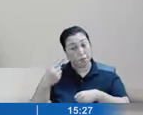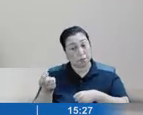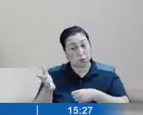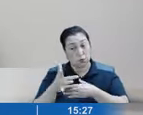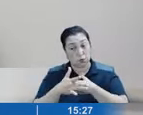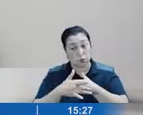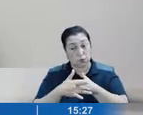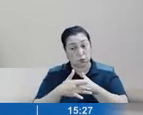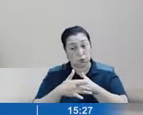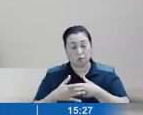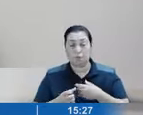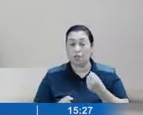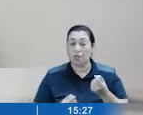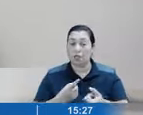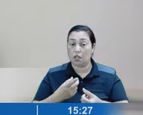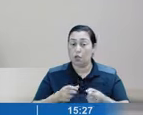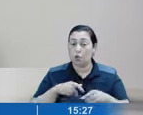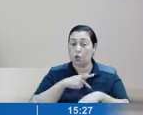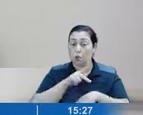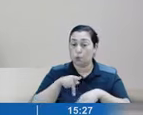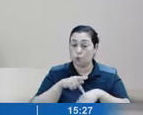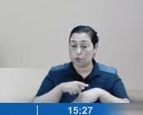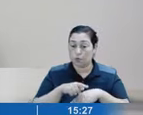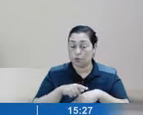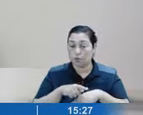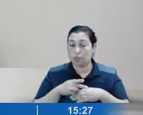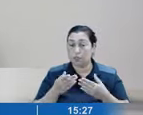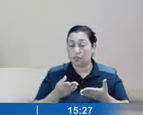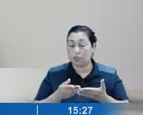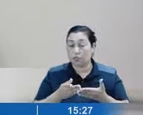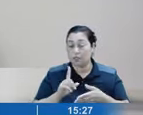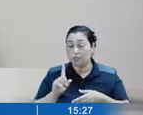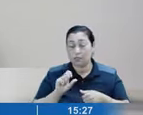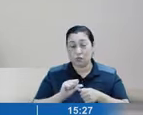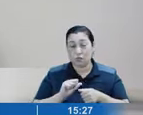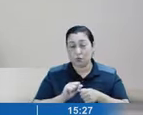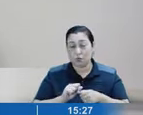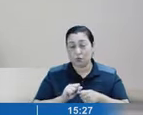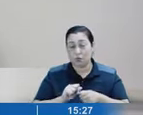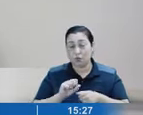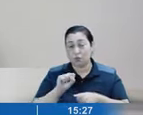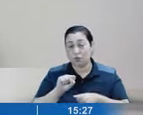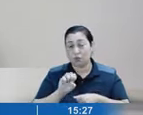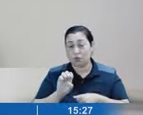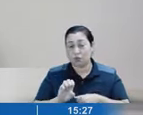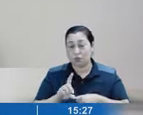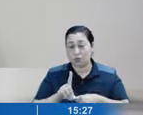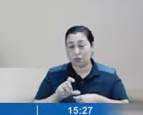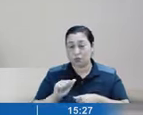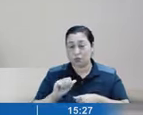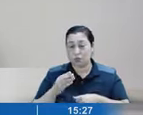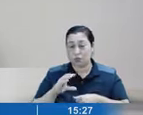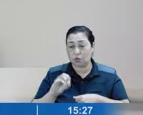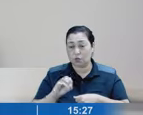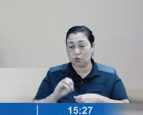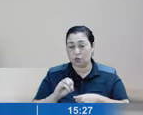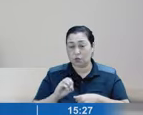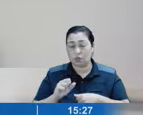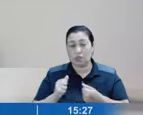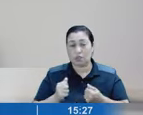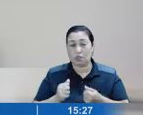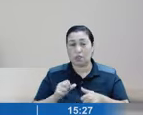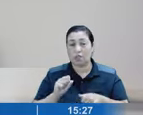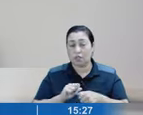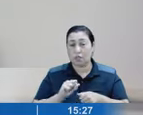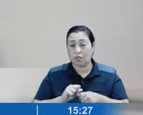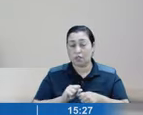Em alguns países, a colonoscopia não é feita com sedação, né? Eu fiz um estágio em Londres, no Hospital São Marcos,